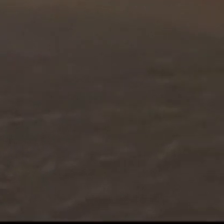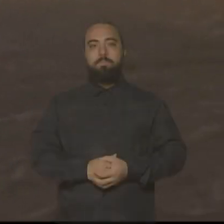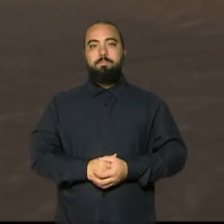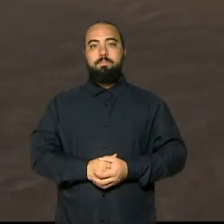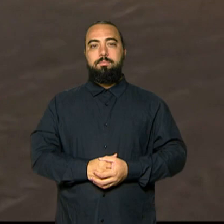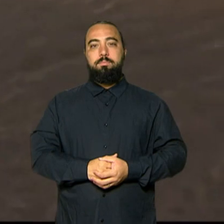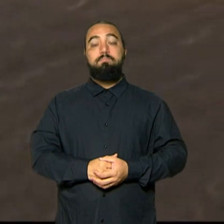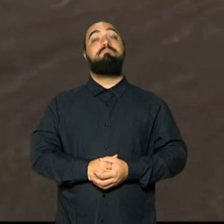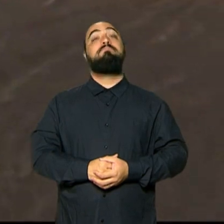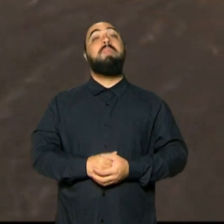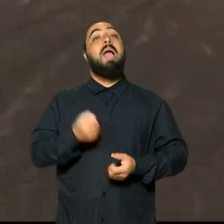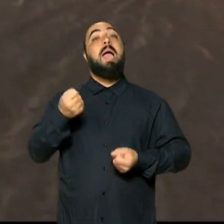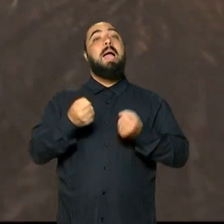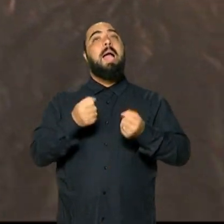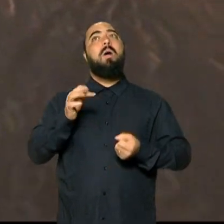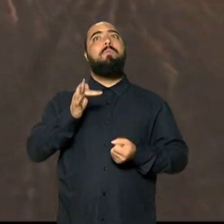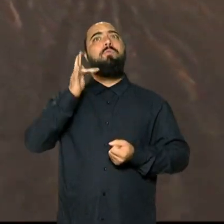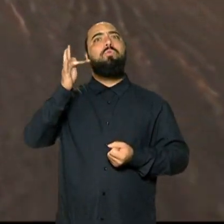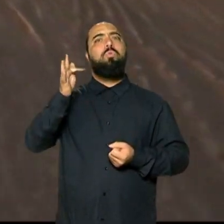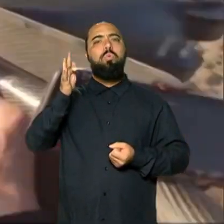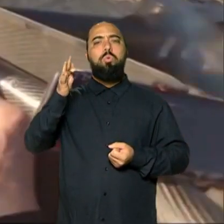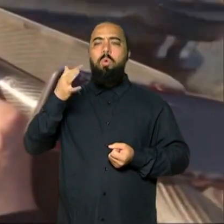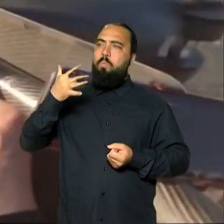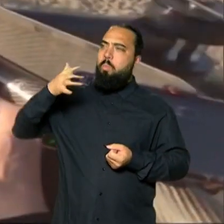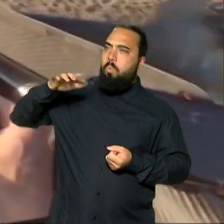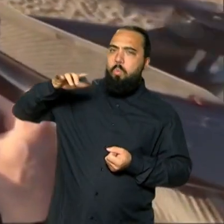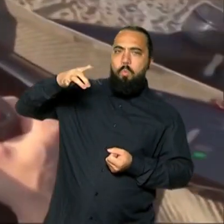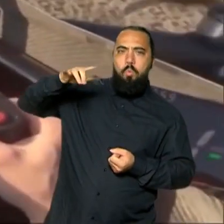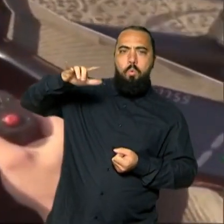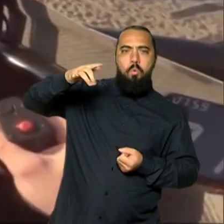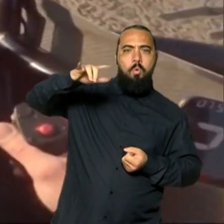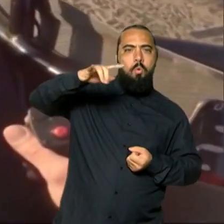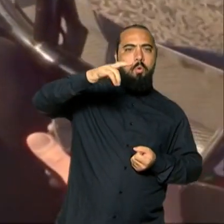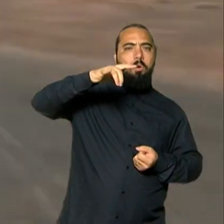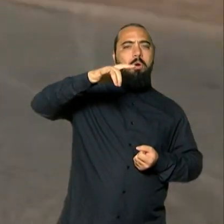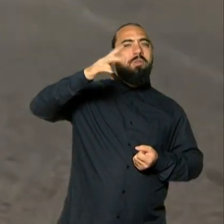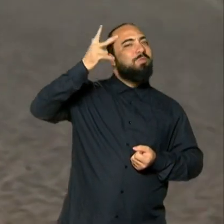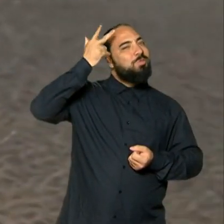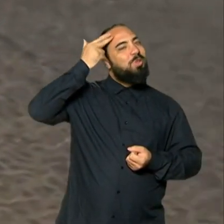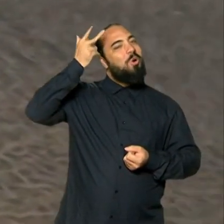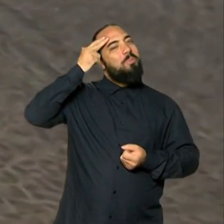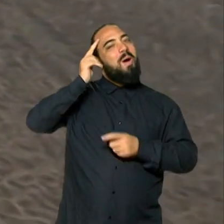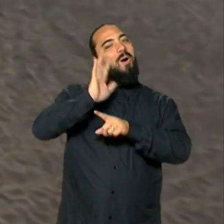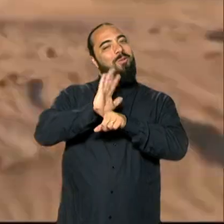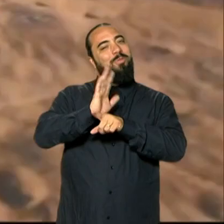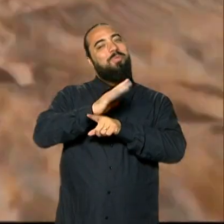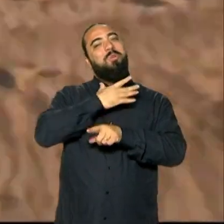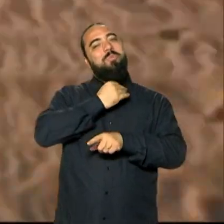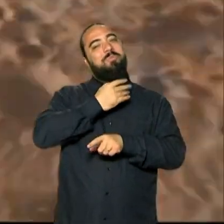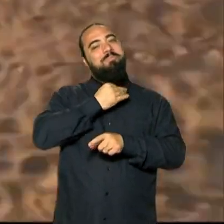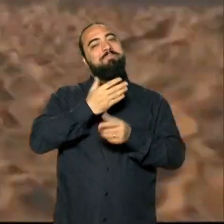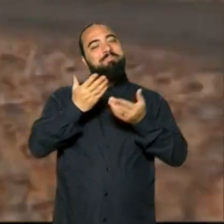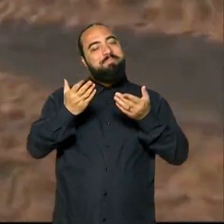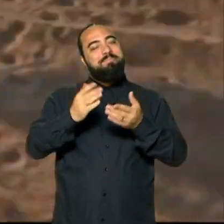Carros futuristas, voadores, autônomos. Uma cena bem típica de filmes de ficção científica.